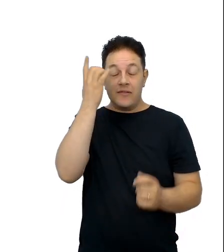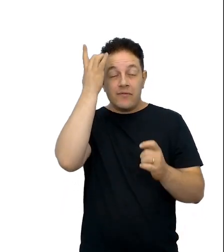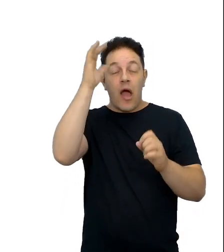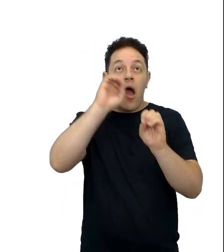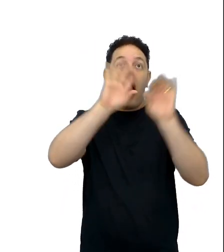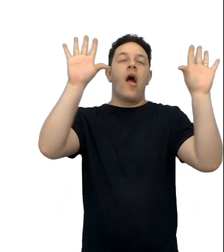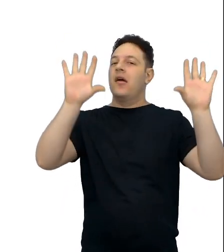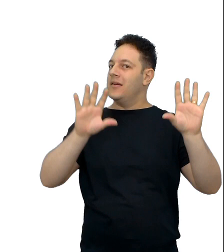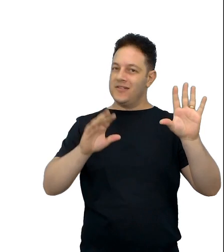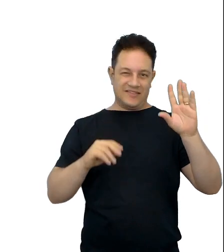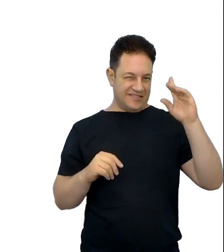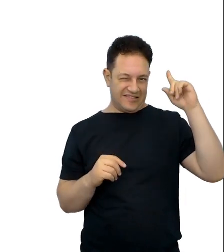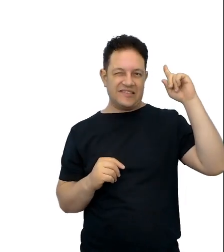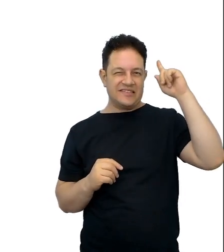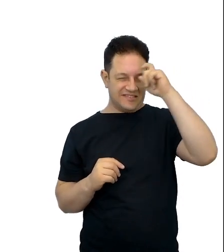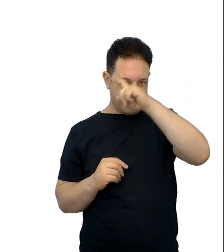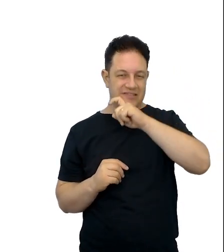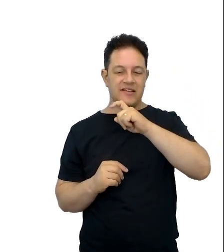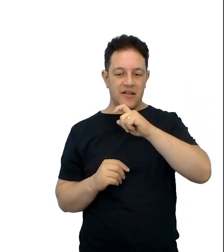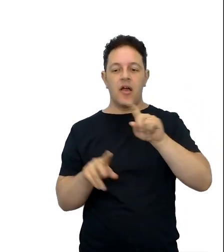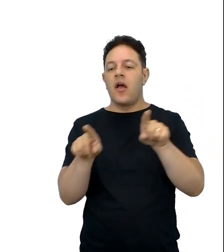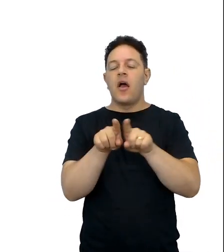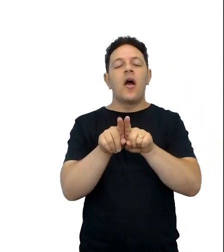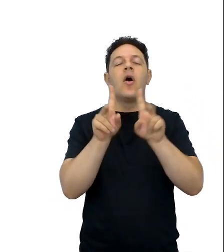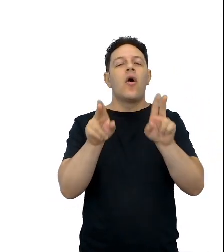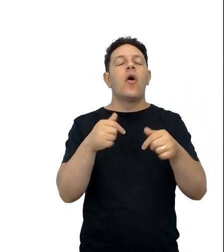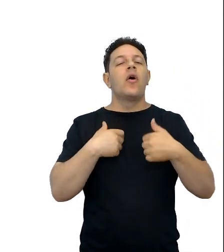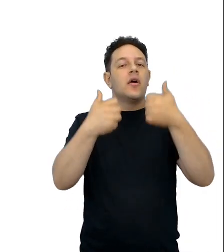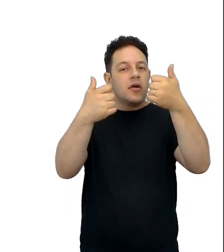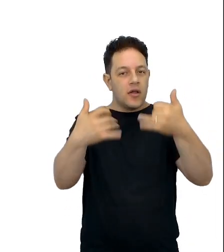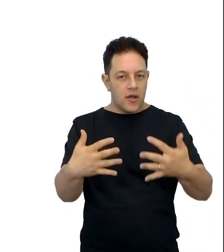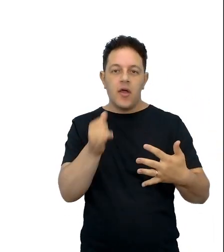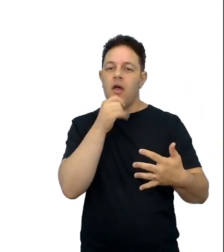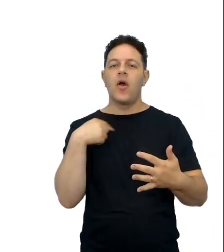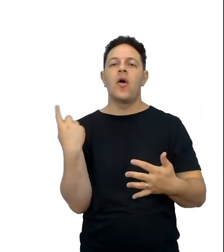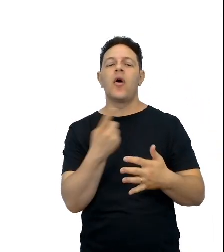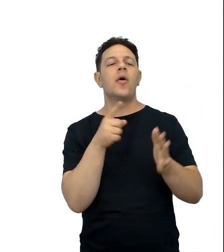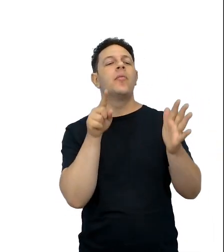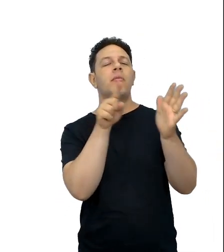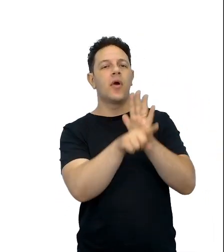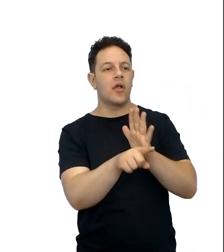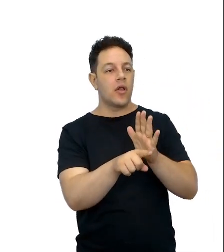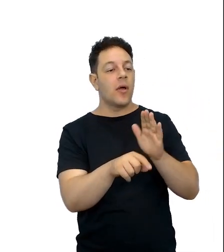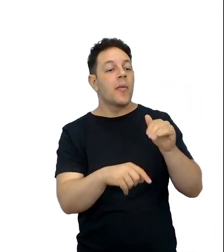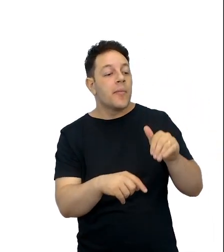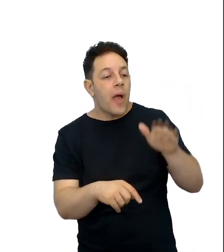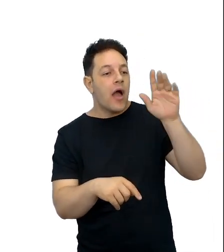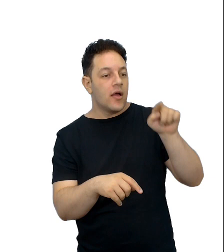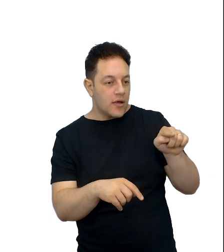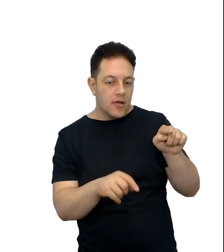difícil, né? É a mesma coisa como eu comentei. A gente pergunta para eles, quem é maior?